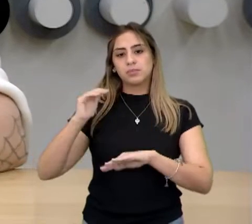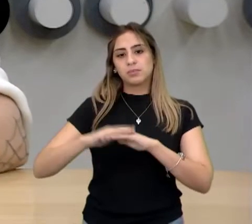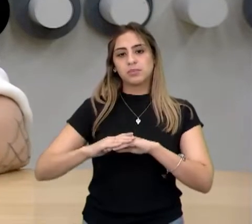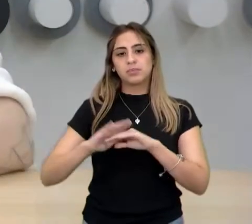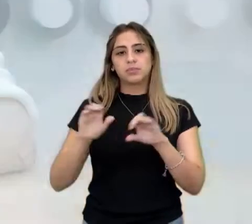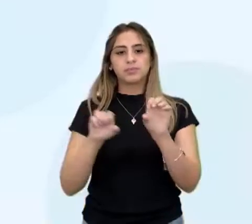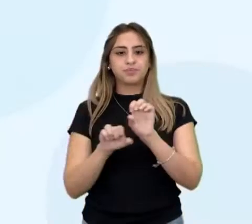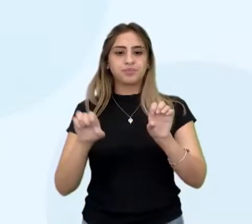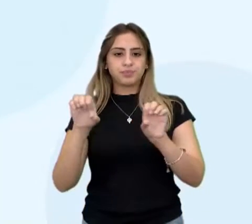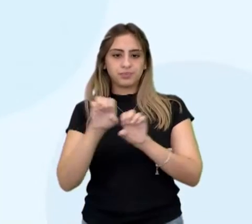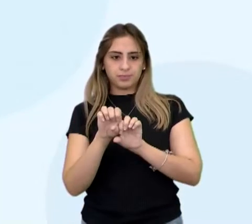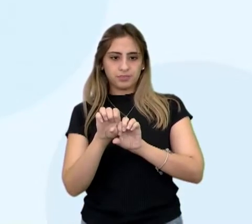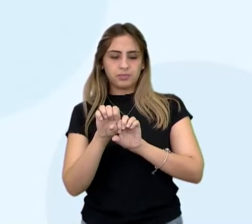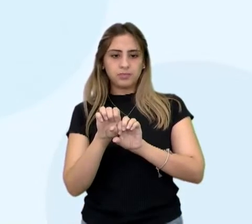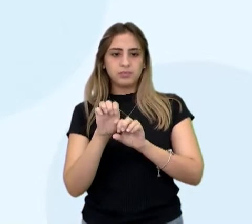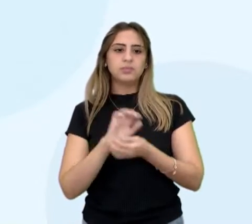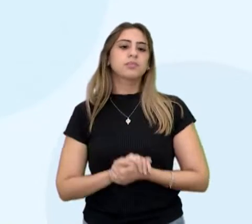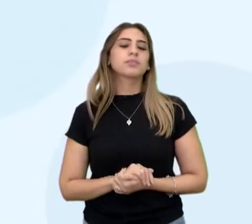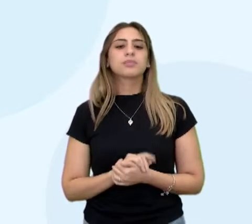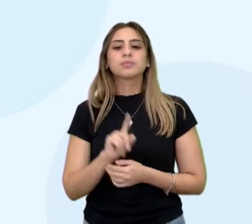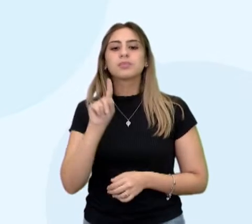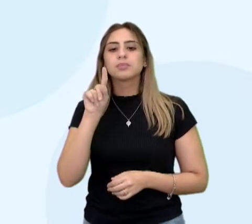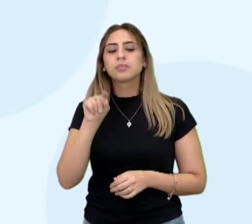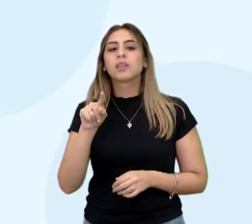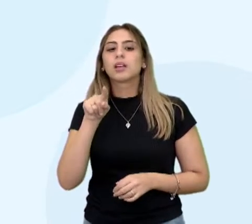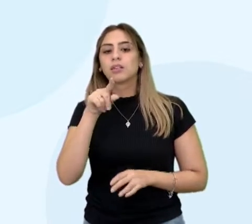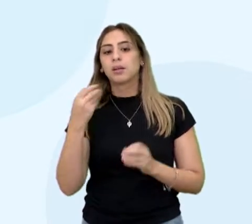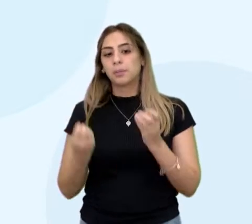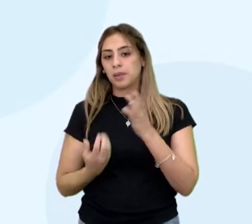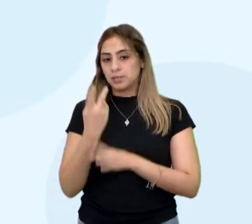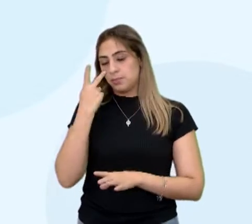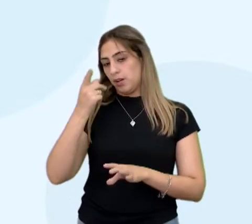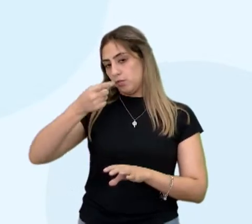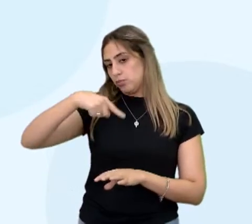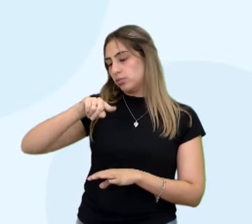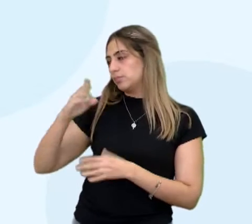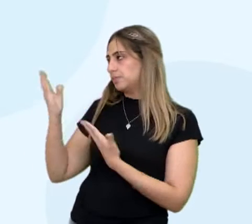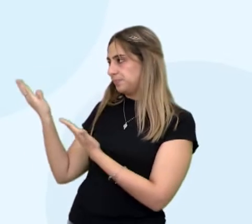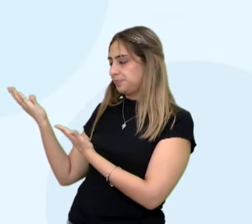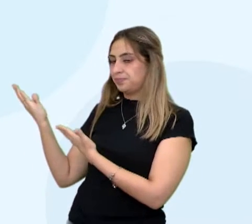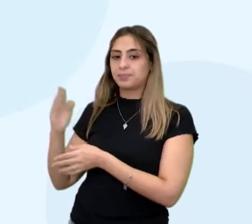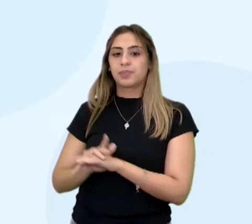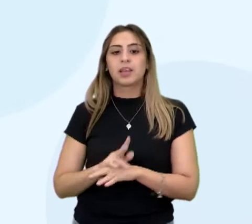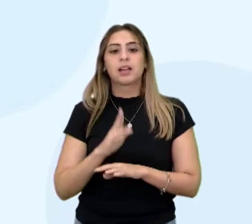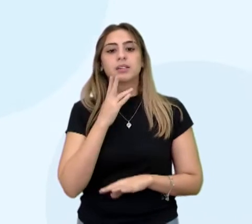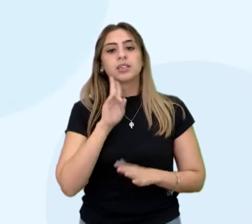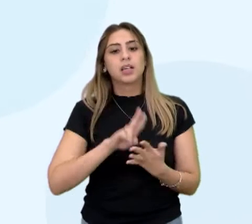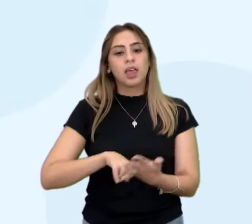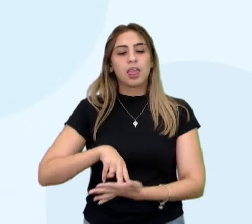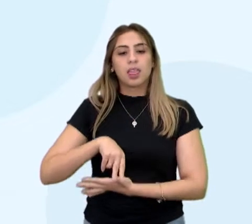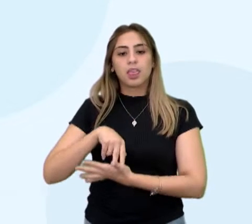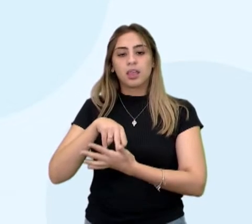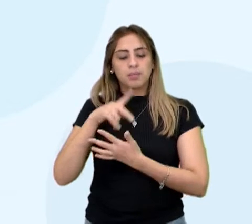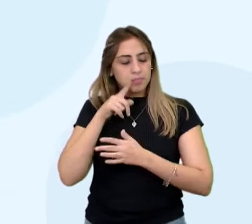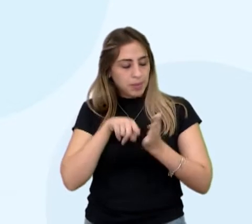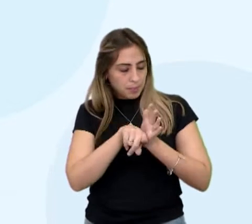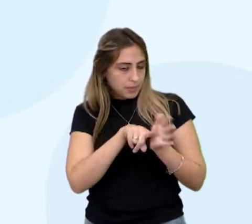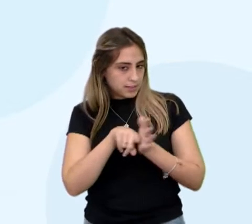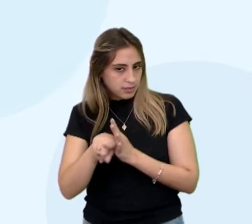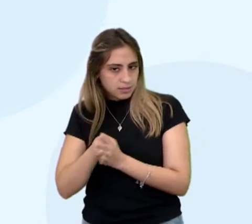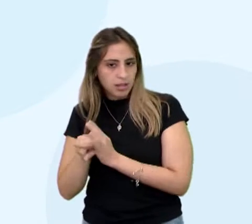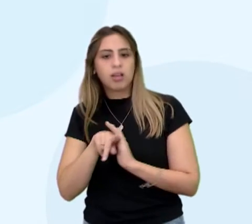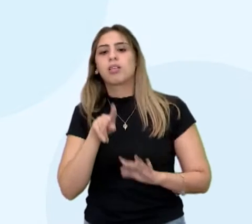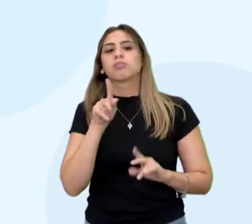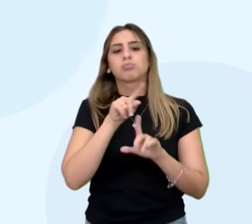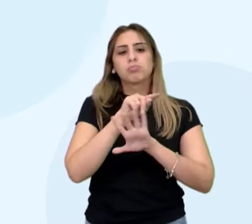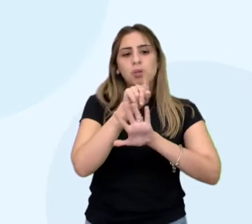eixo estruturante, que é esta que aparece para vocês e diz assim: levantar e testar